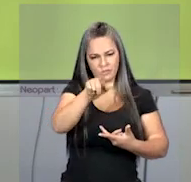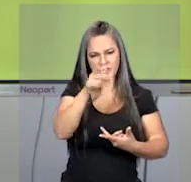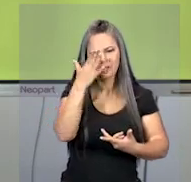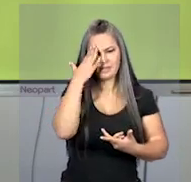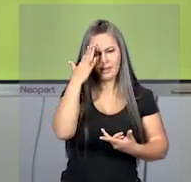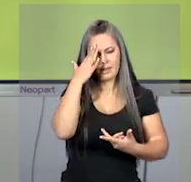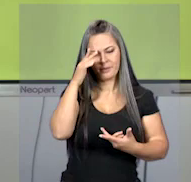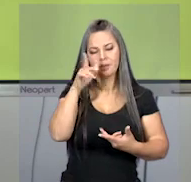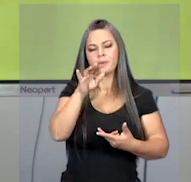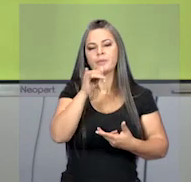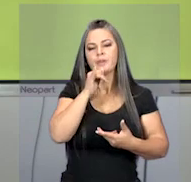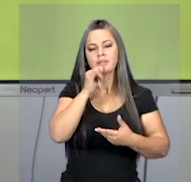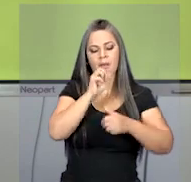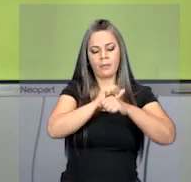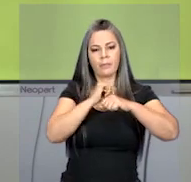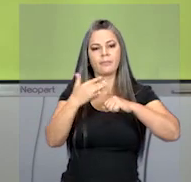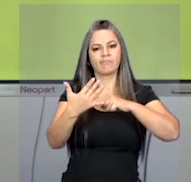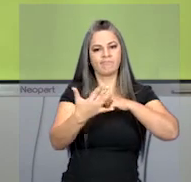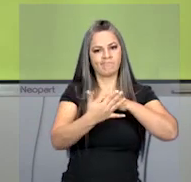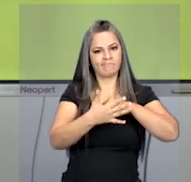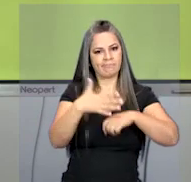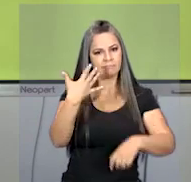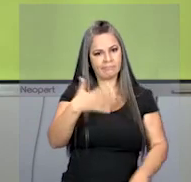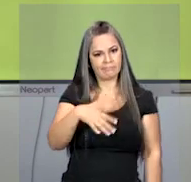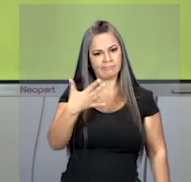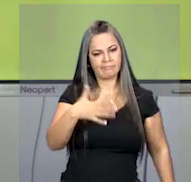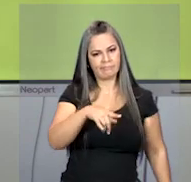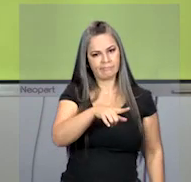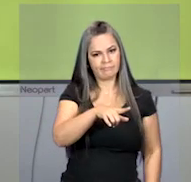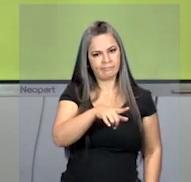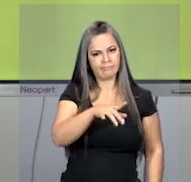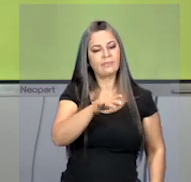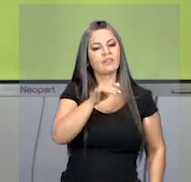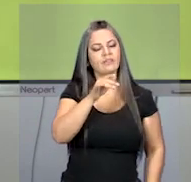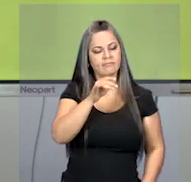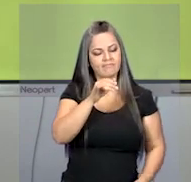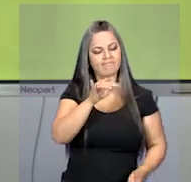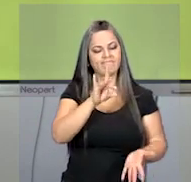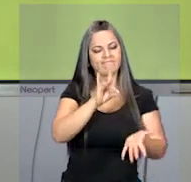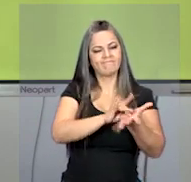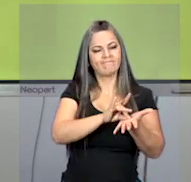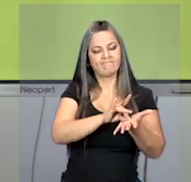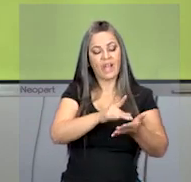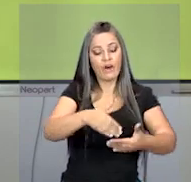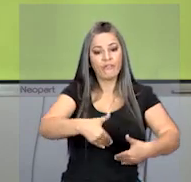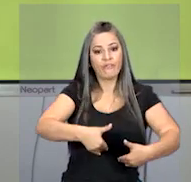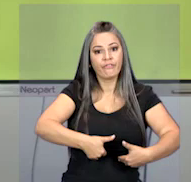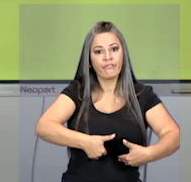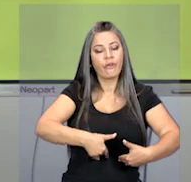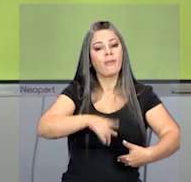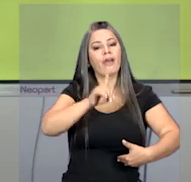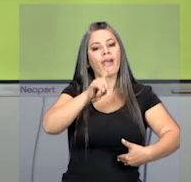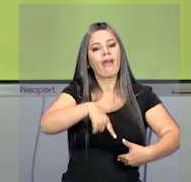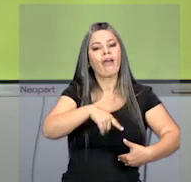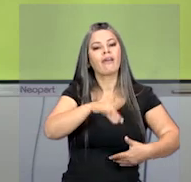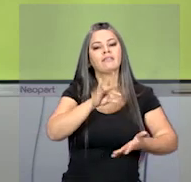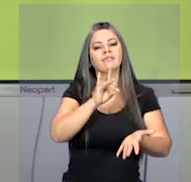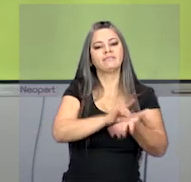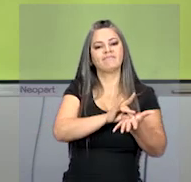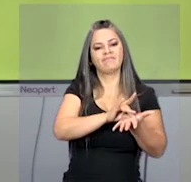que se encontra o nosso planeta. Ponto. A fome é uma realidade. E onde entra o imaginário, professor? Ele